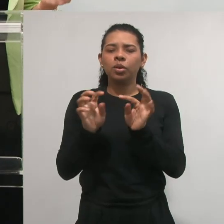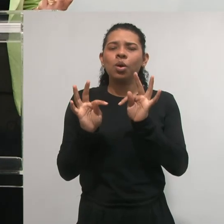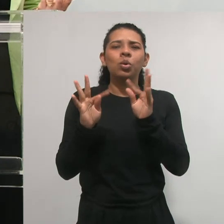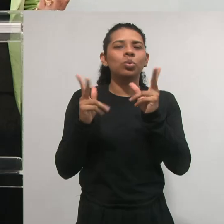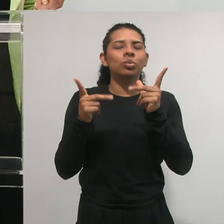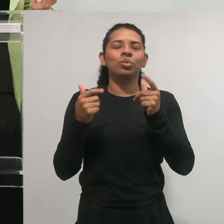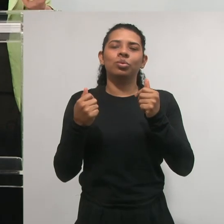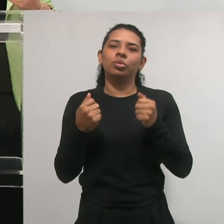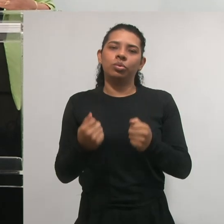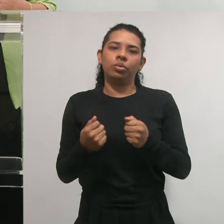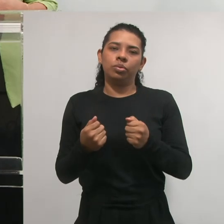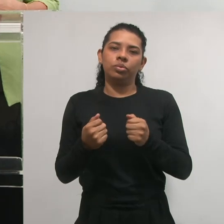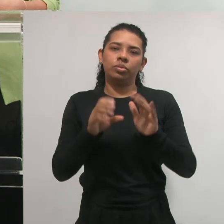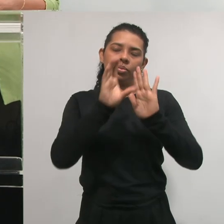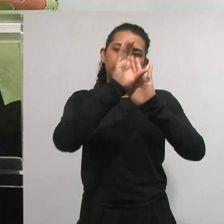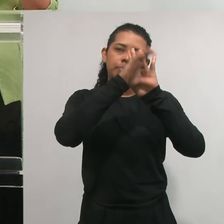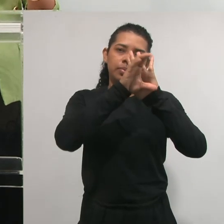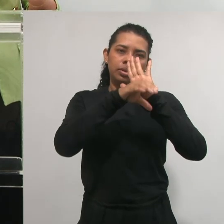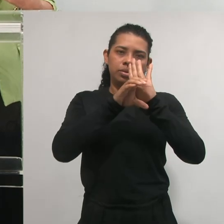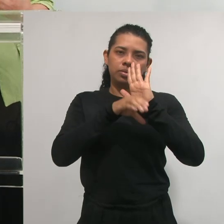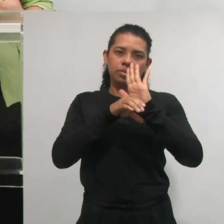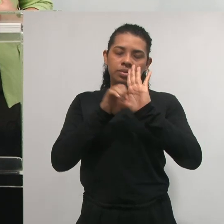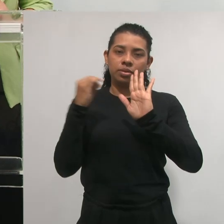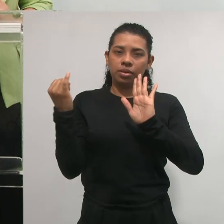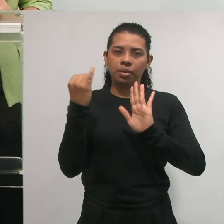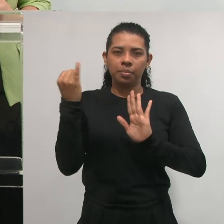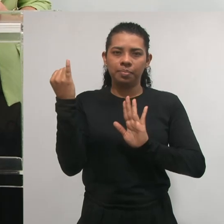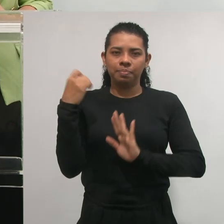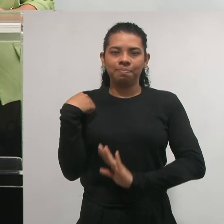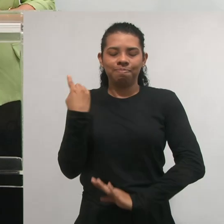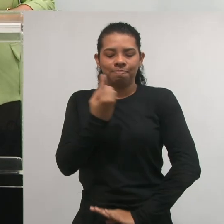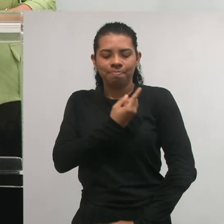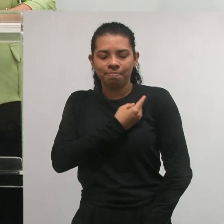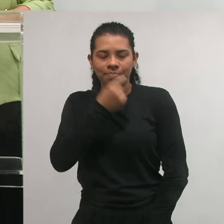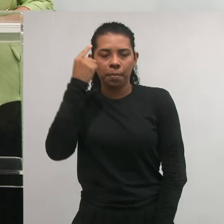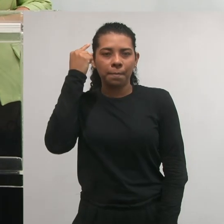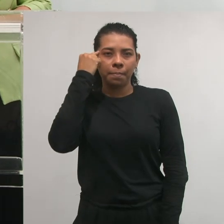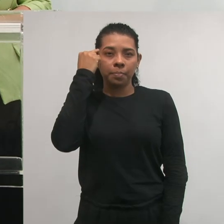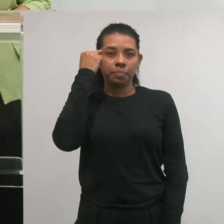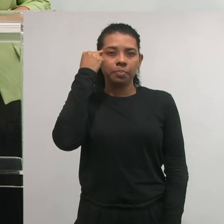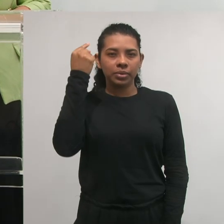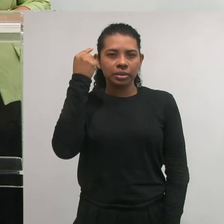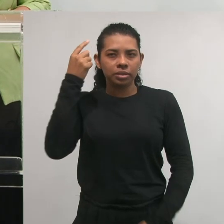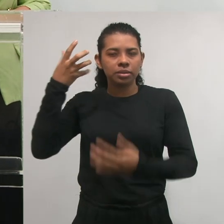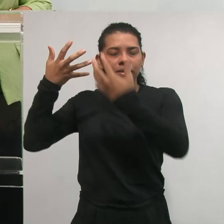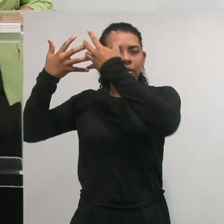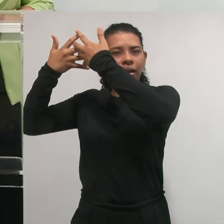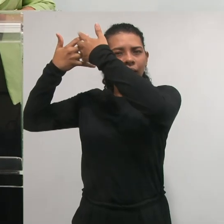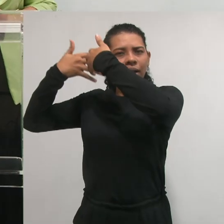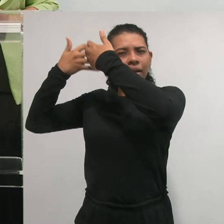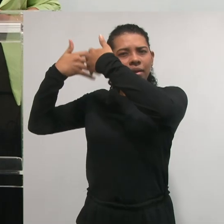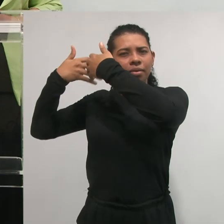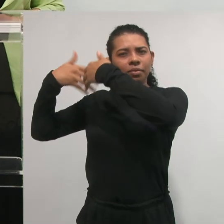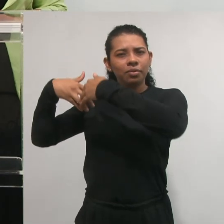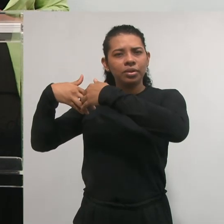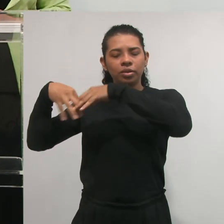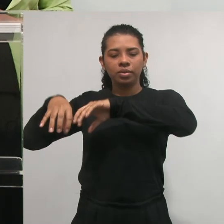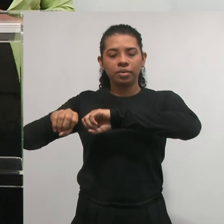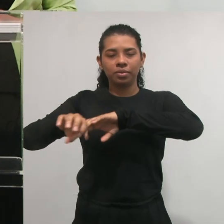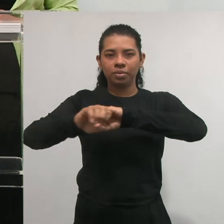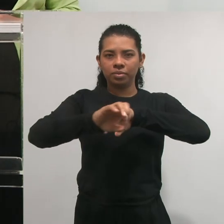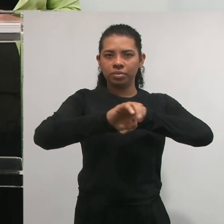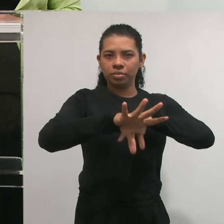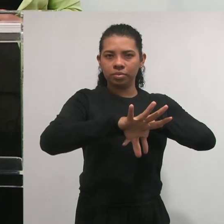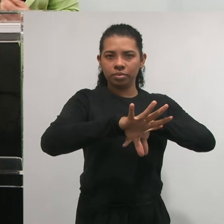do territorial. Então, todos esses conceitos são importantes para a gente pensar a nossa prática pedagógica,